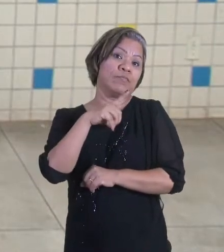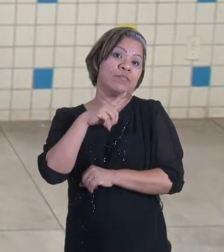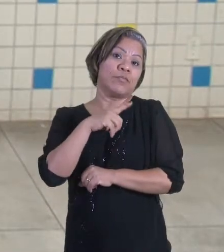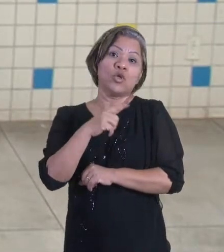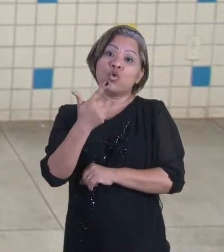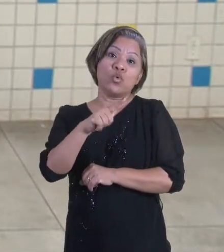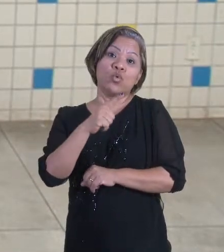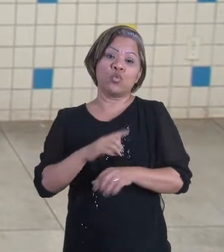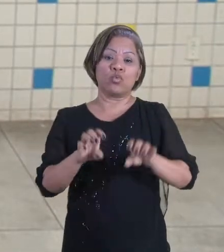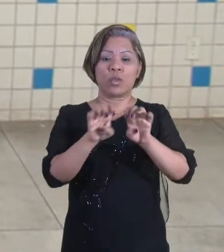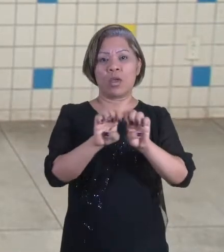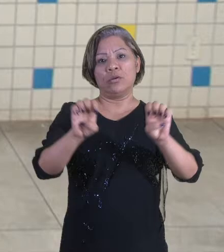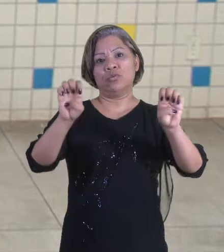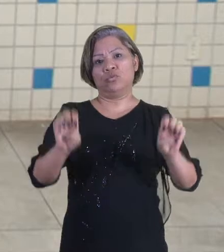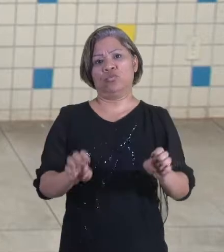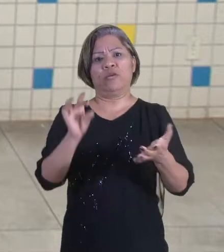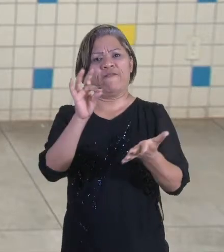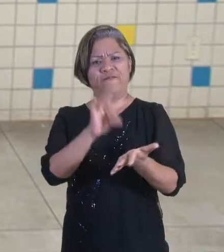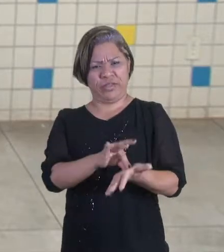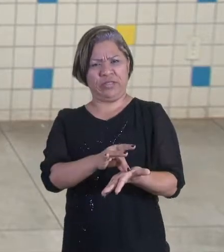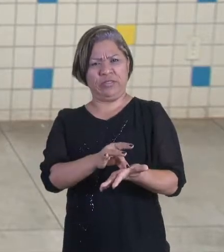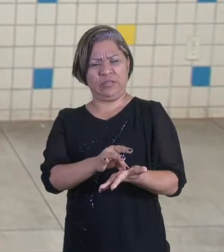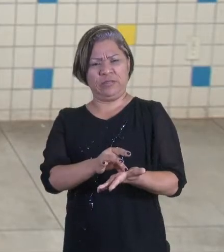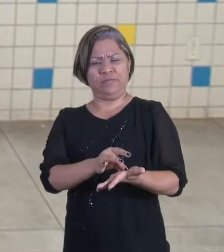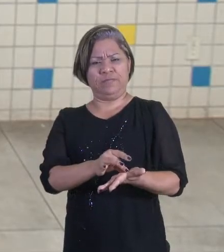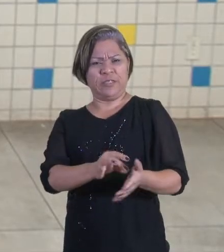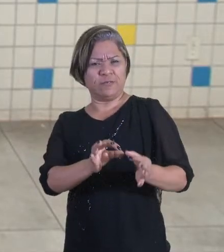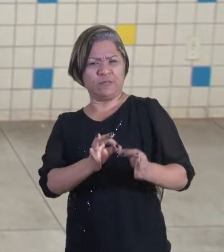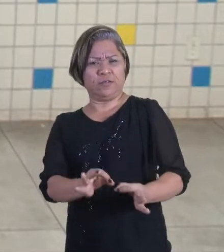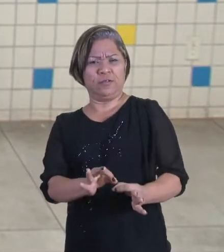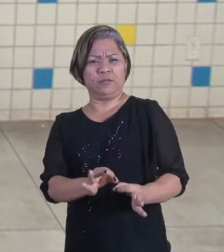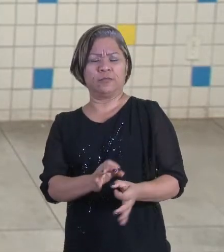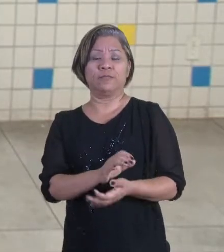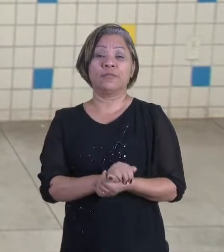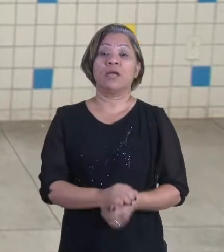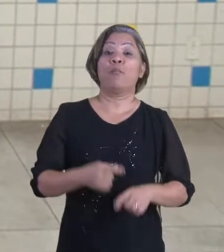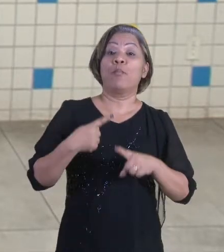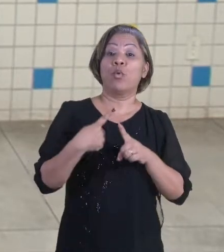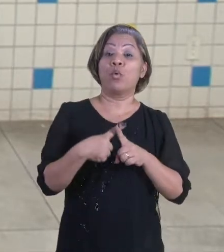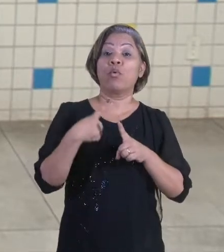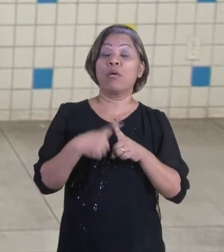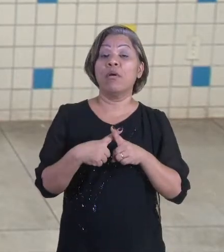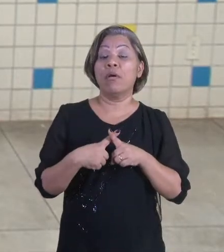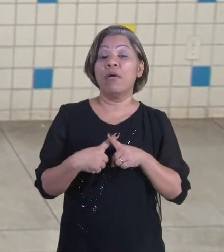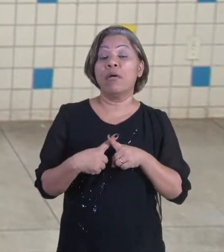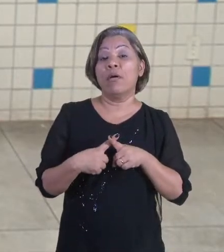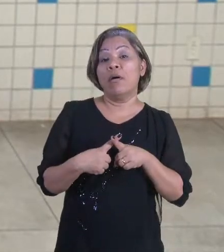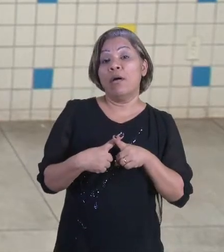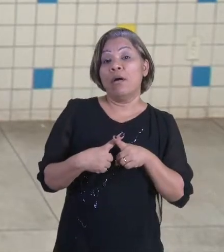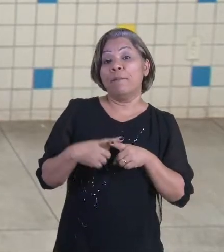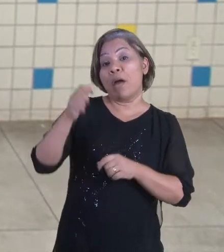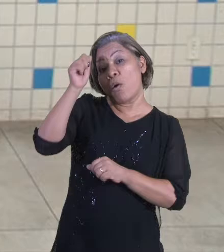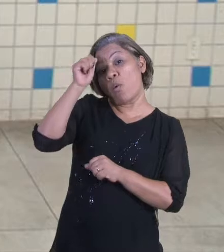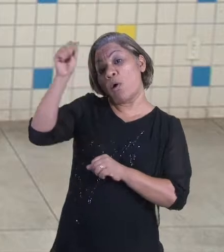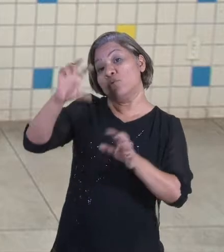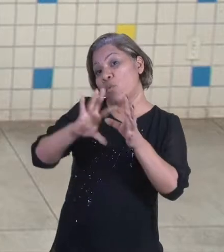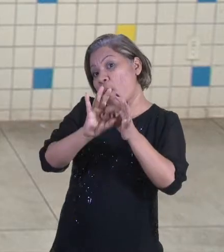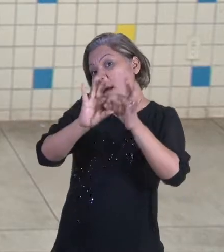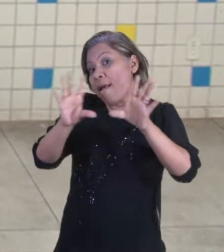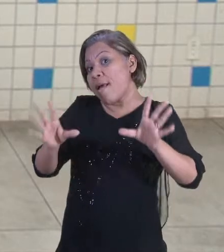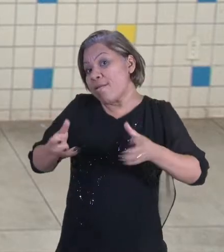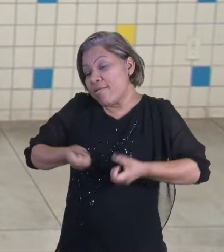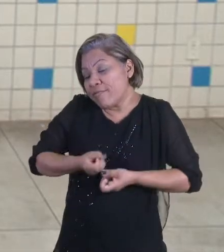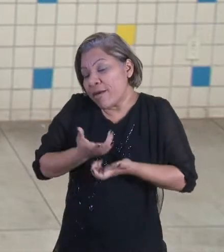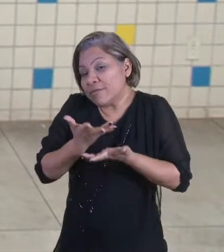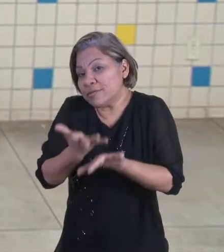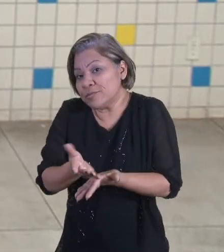estrutura fixa, né? Por que não tem essa estrutura fixa? Porque o autor é livre para expor as suas ideias, as